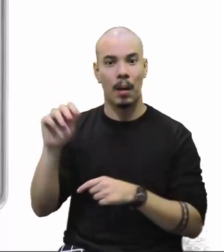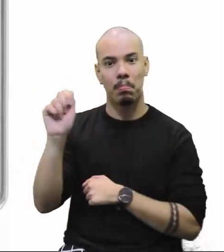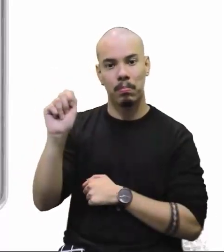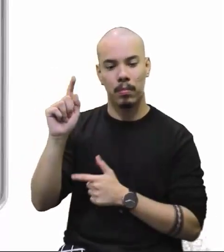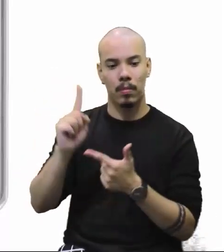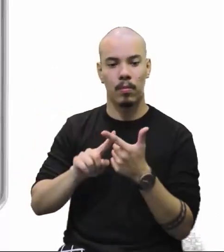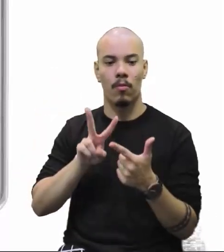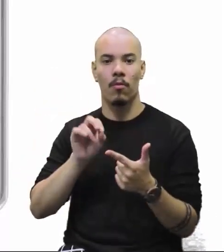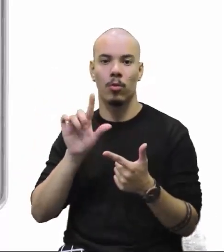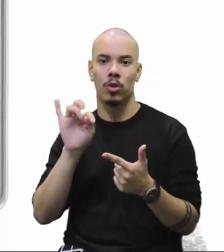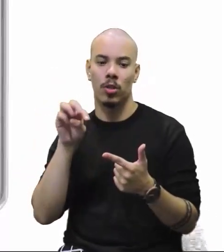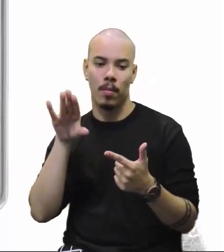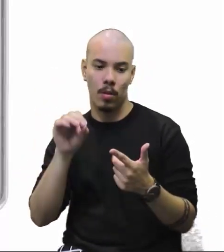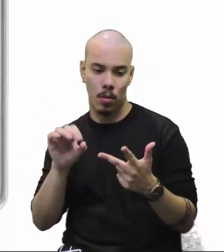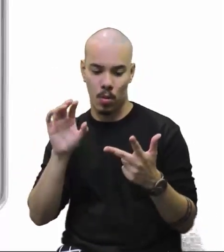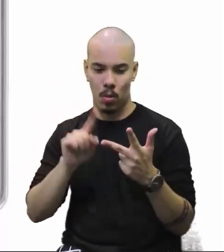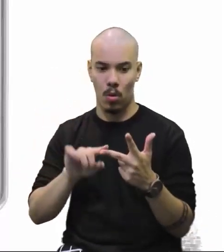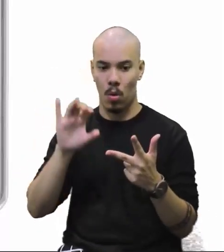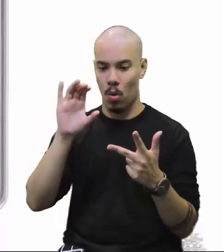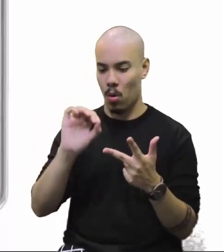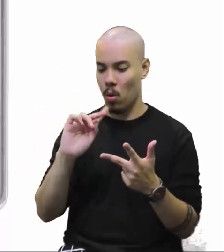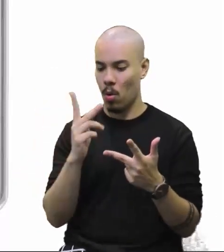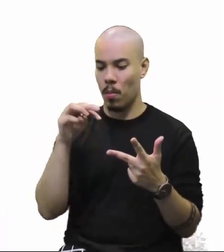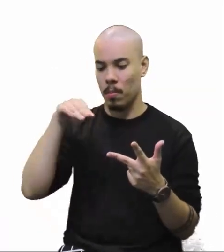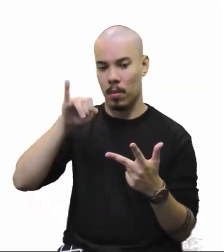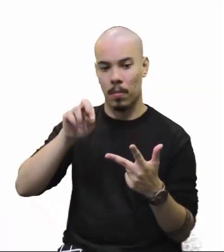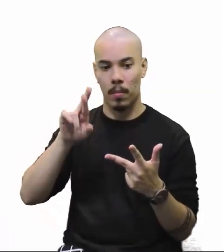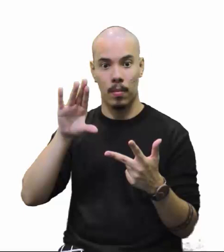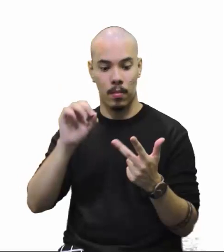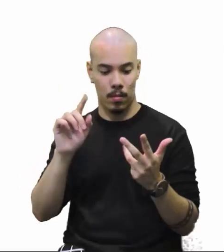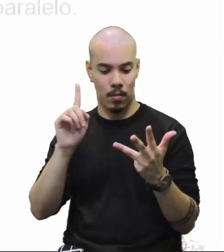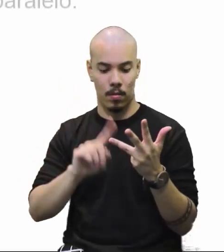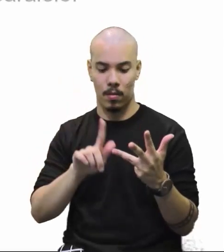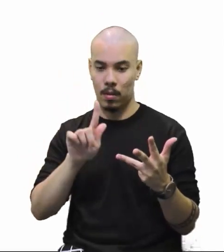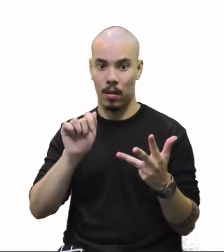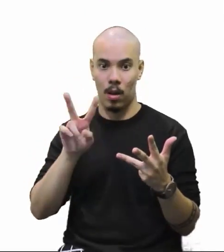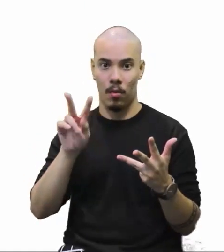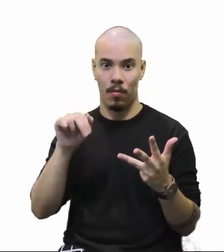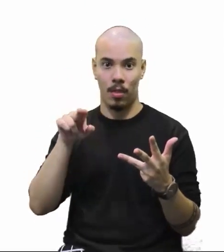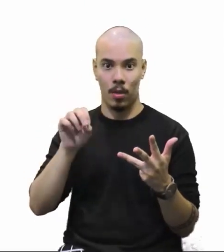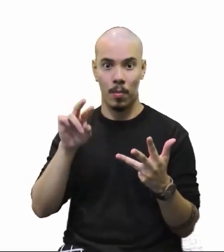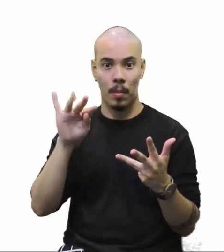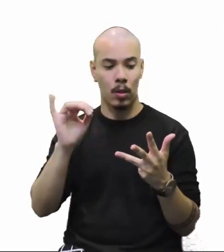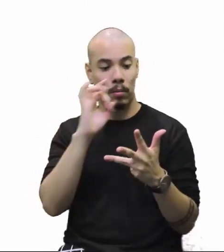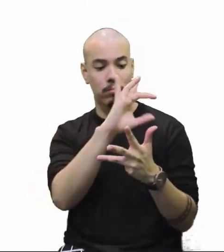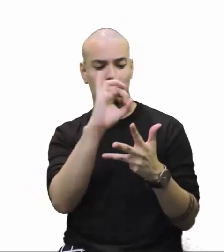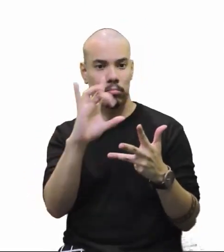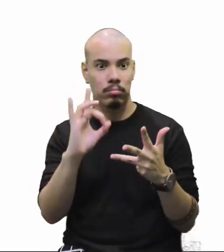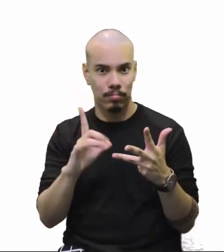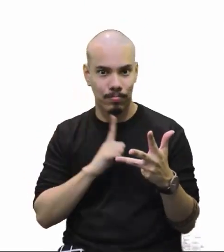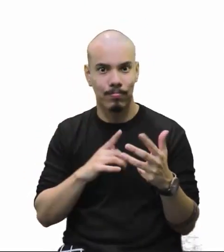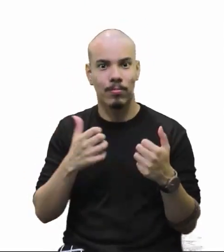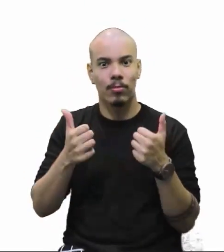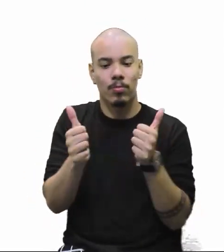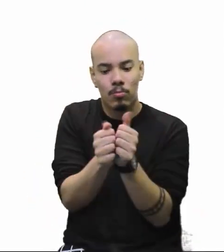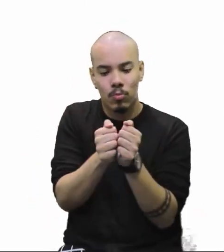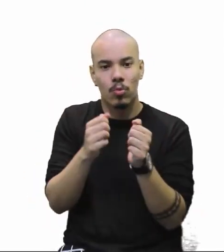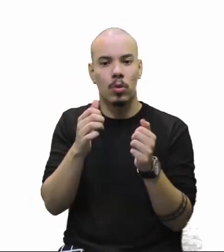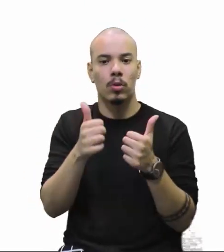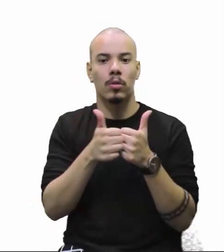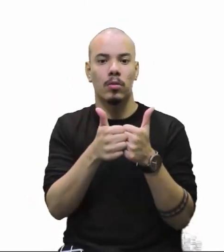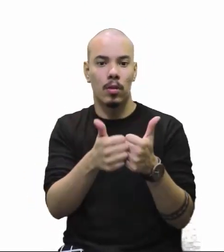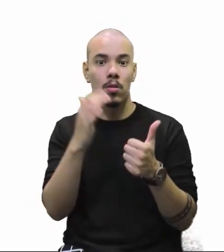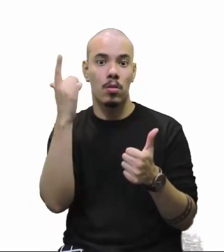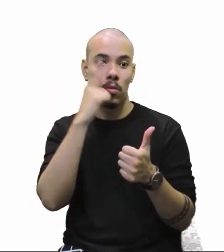voltímetro, ohmímetro e galvanômetro. Bom, associação mista de resistores é quando você junta tanto